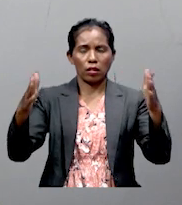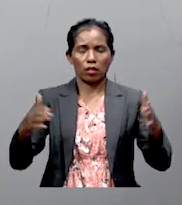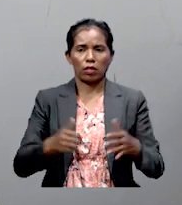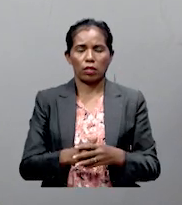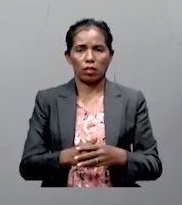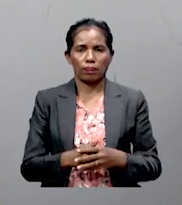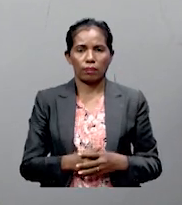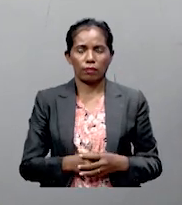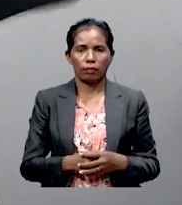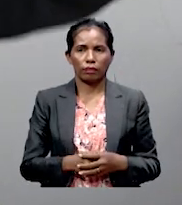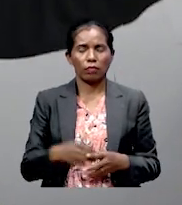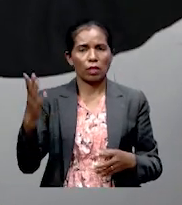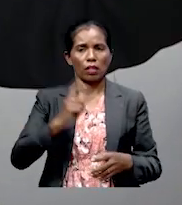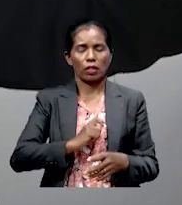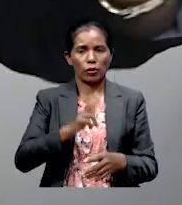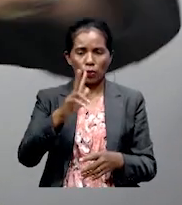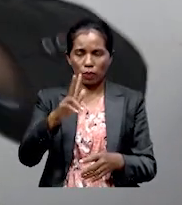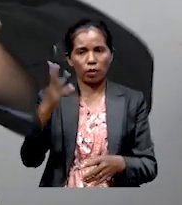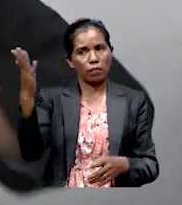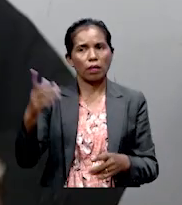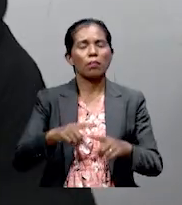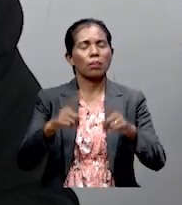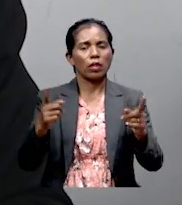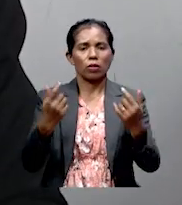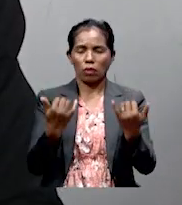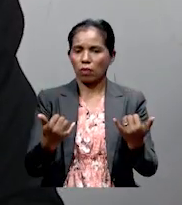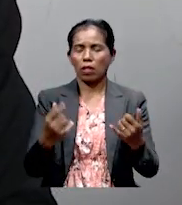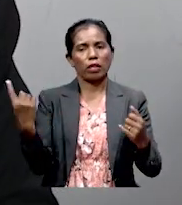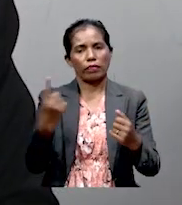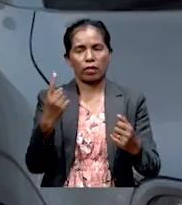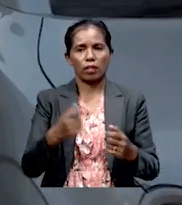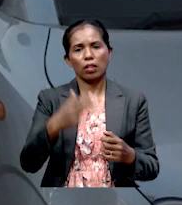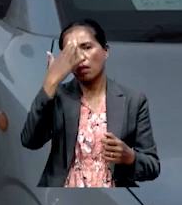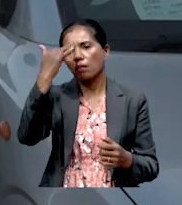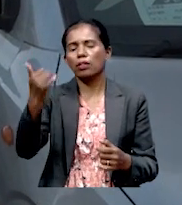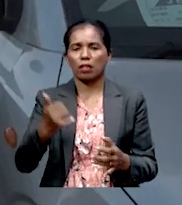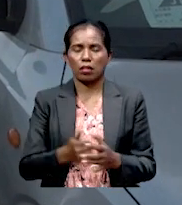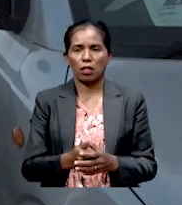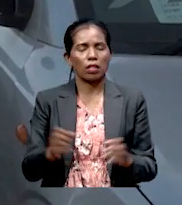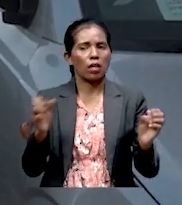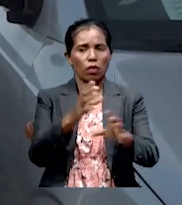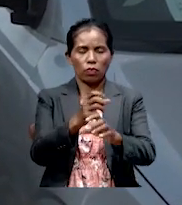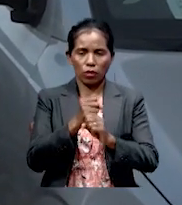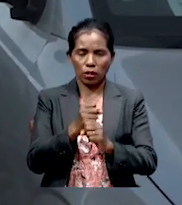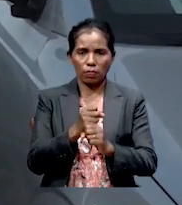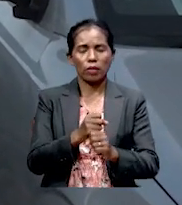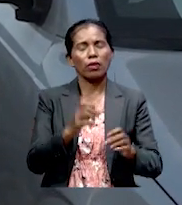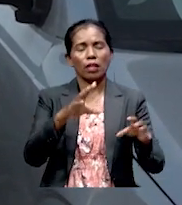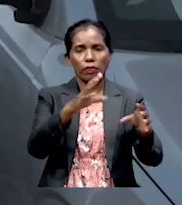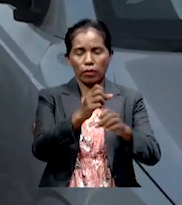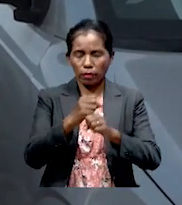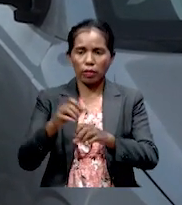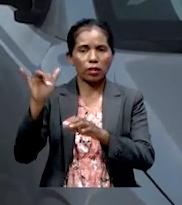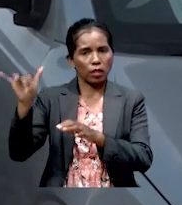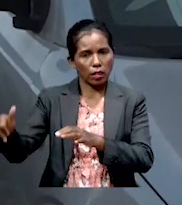seku. Tastole ne ia tian ba. Mas ate agora bot sine na fatin le. Tamasa. Kuan la futi, au futi ba raye ne ba. Hau se